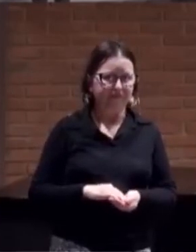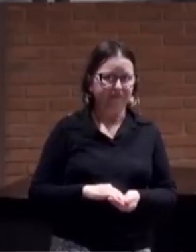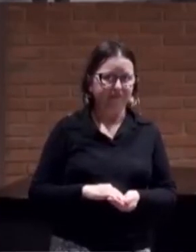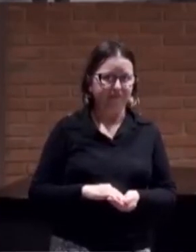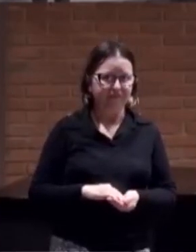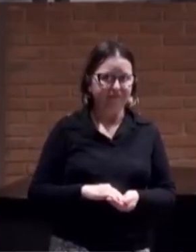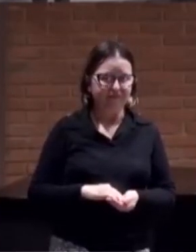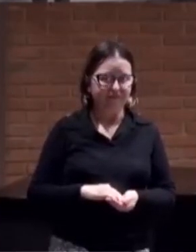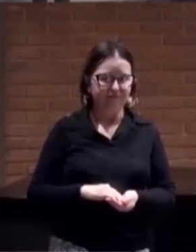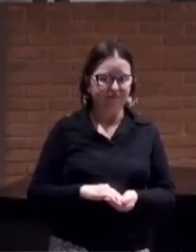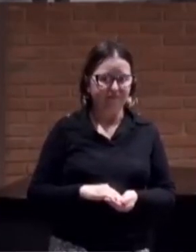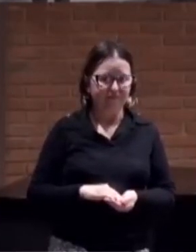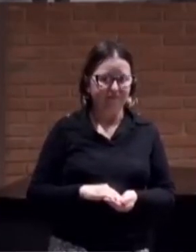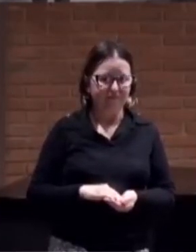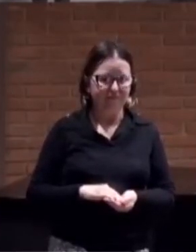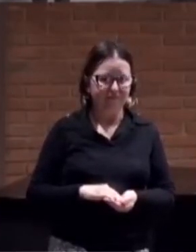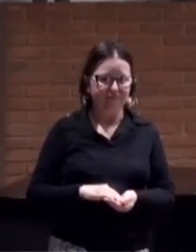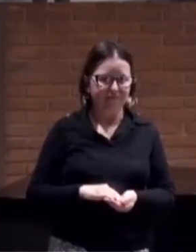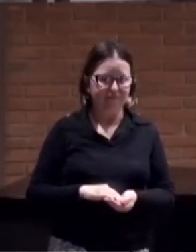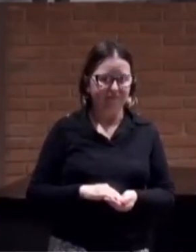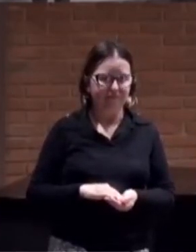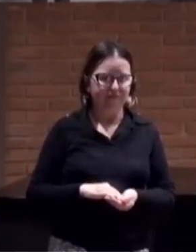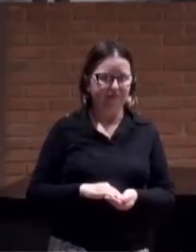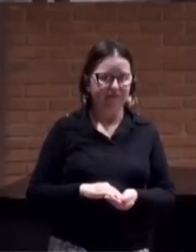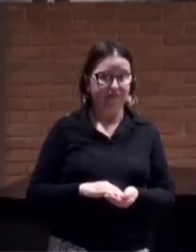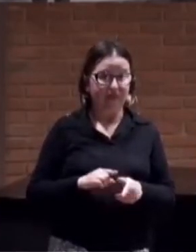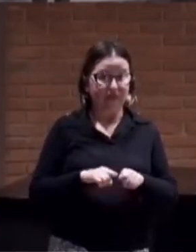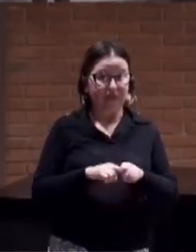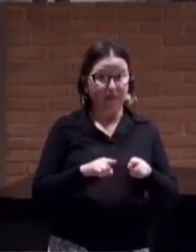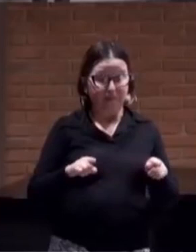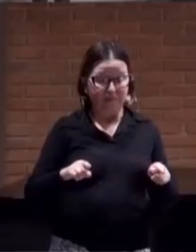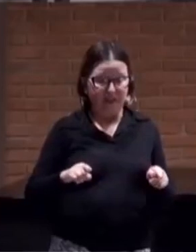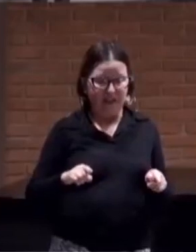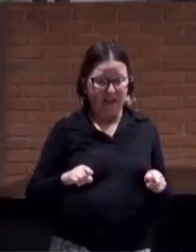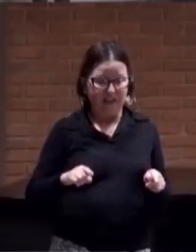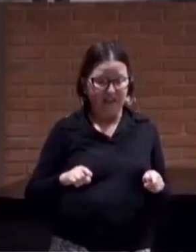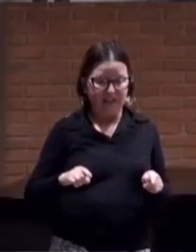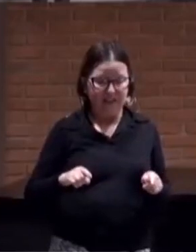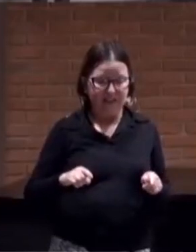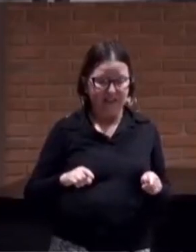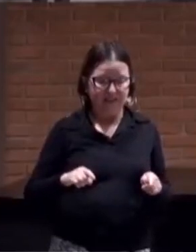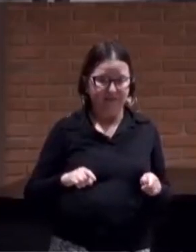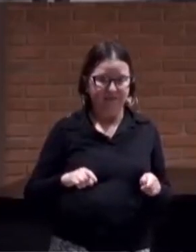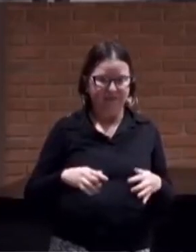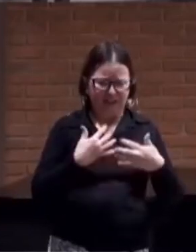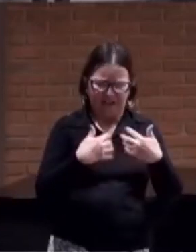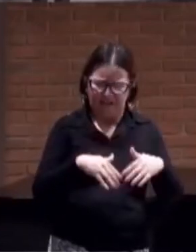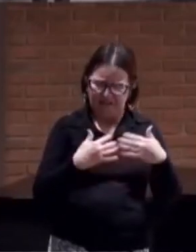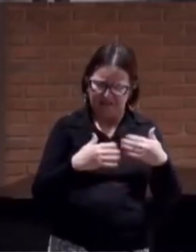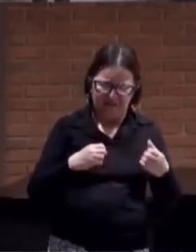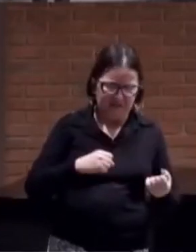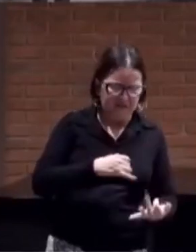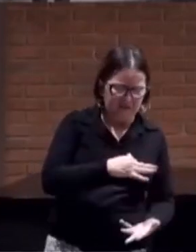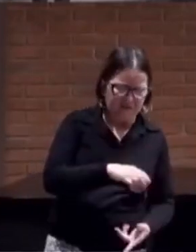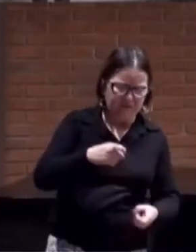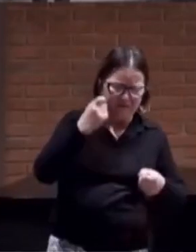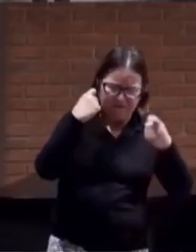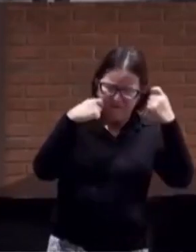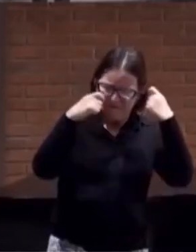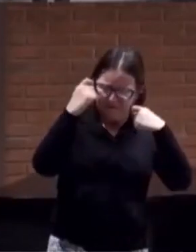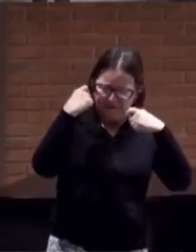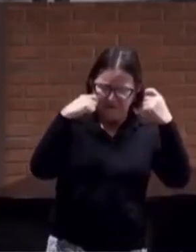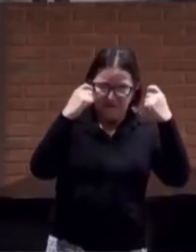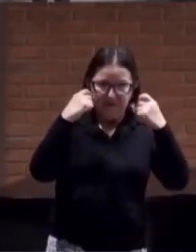Mas essa questão do mundo, da agitação do mundo, daquela preocupação